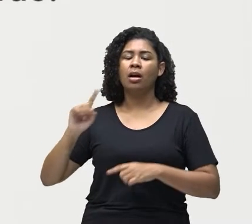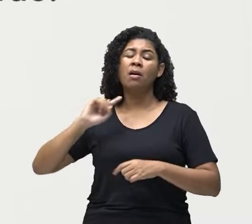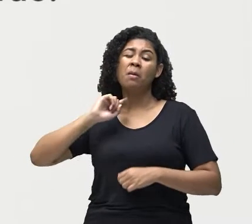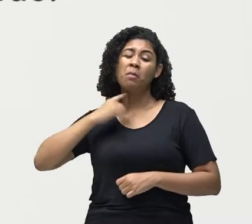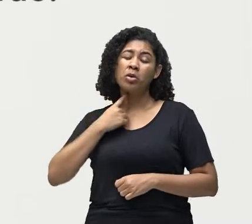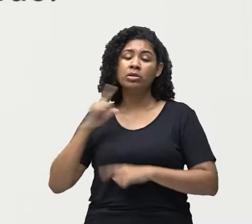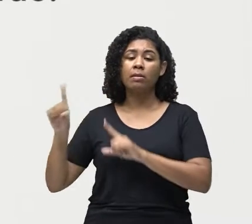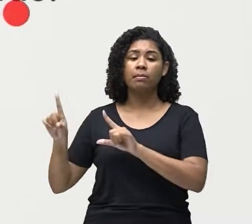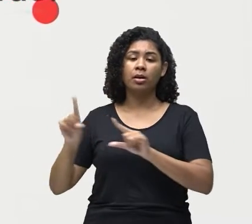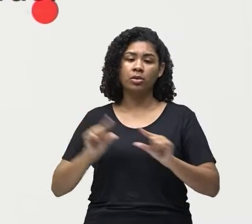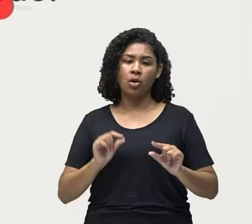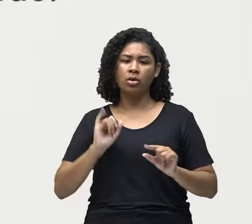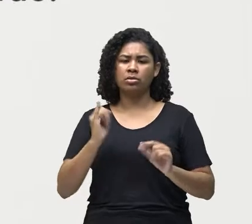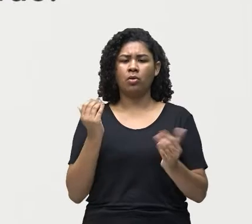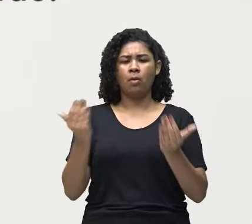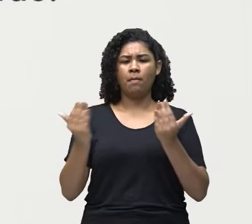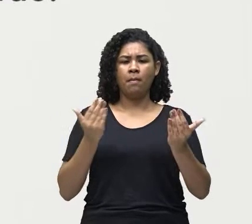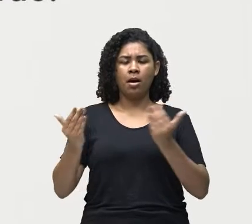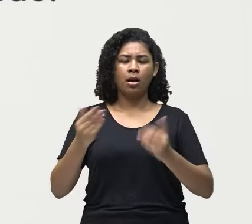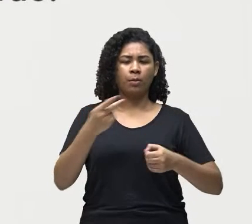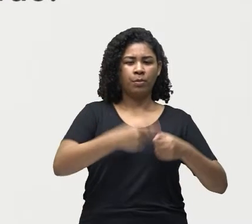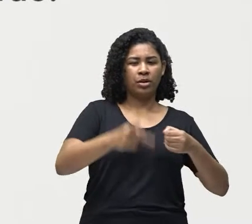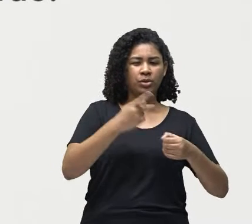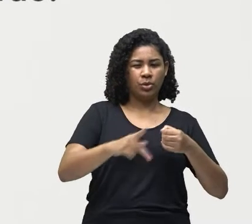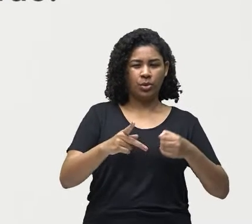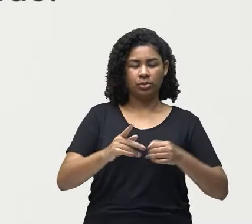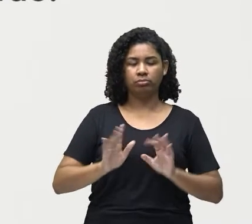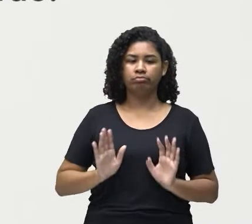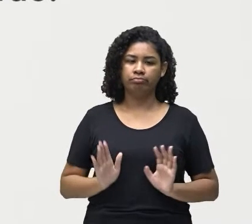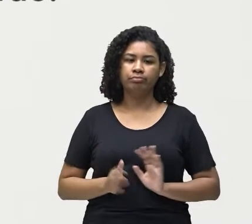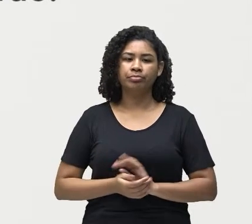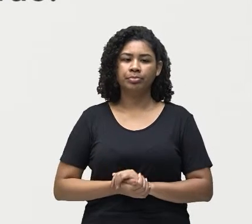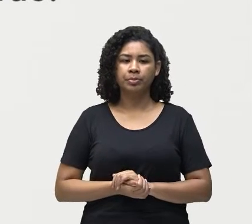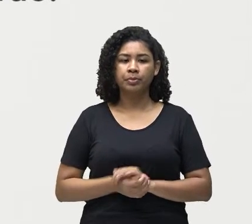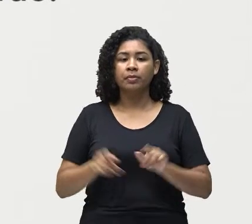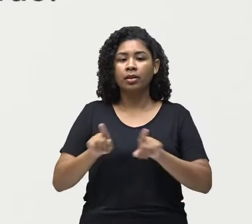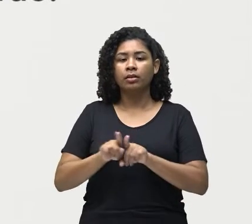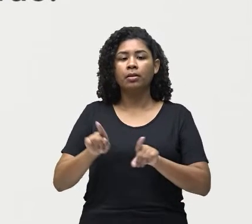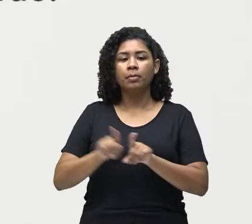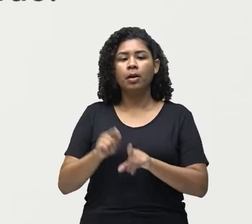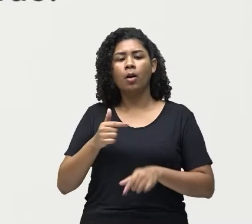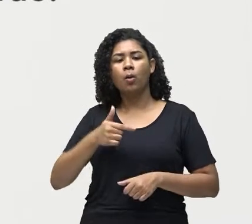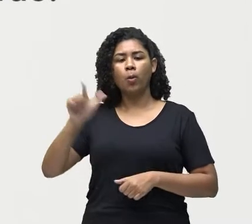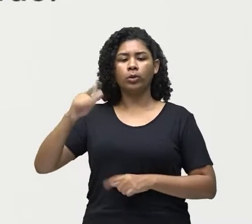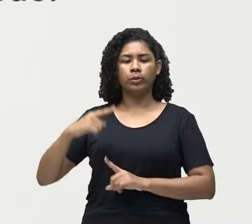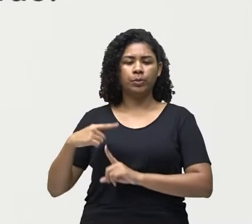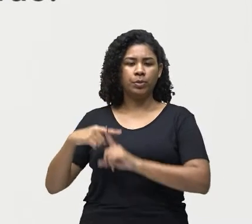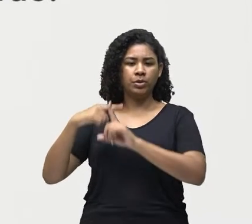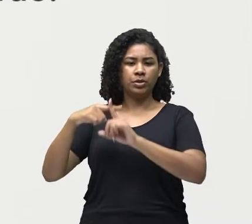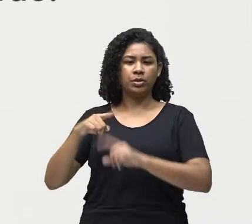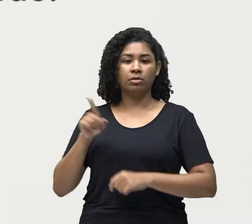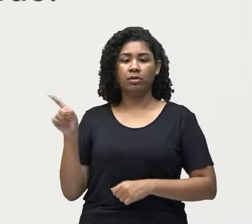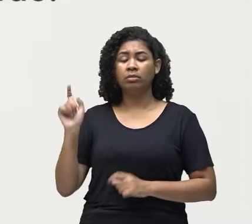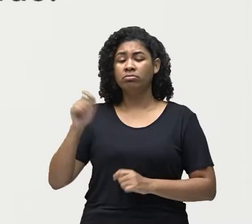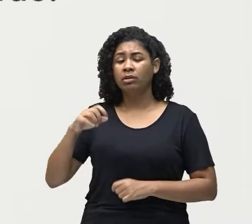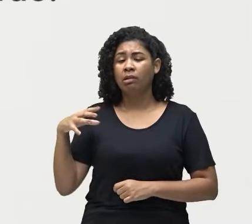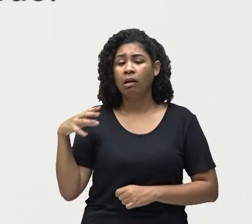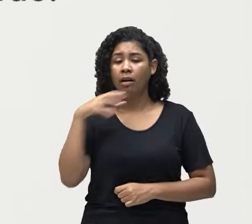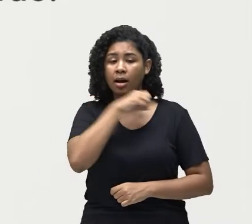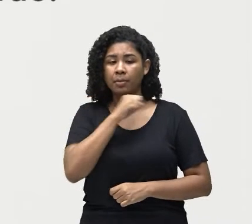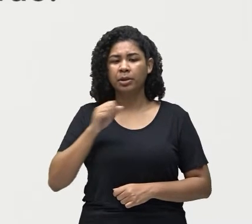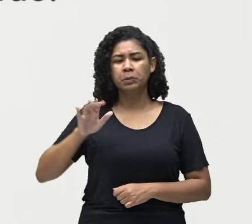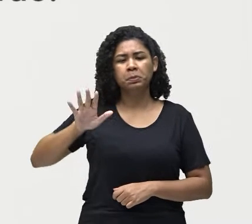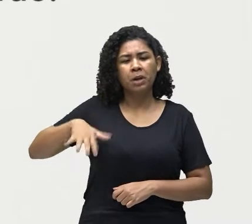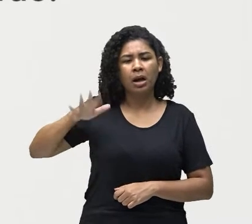que os derivados de petróleo e carvão. E outra vantagem é uma alternativa rápida e barata